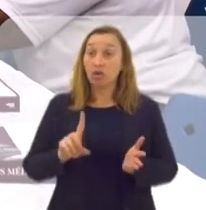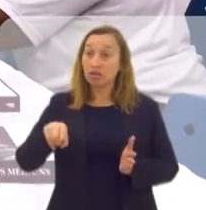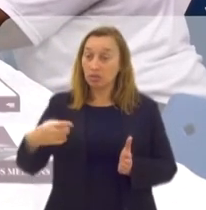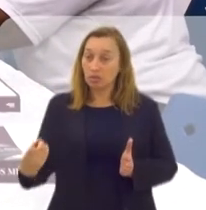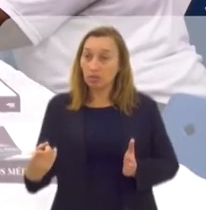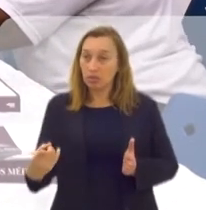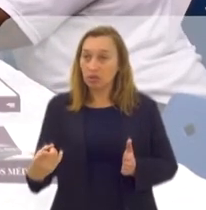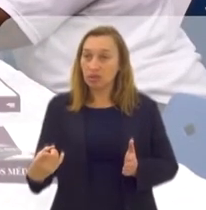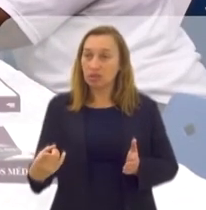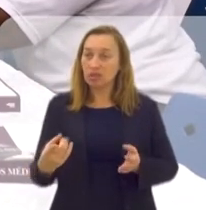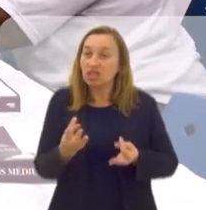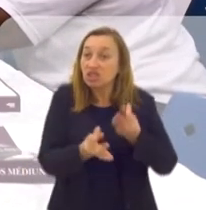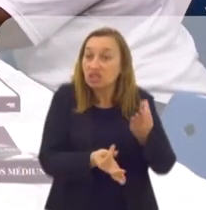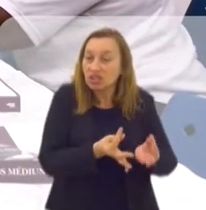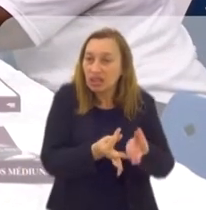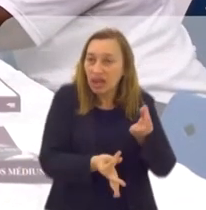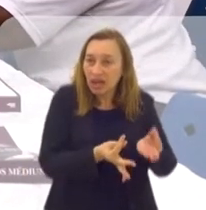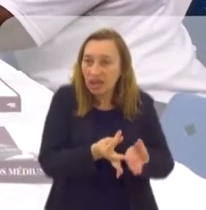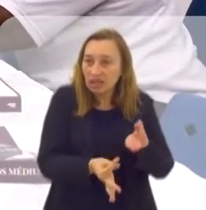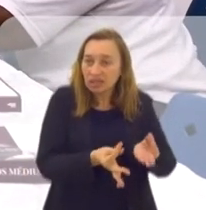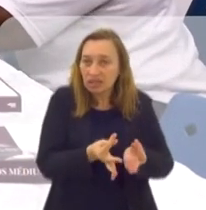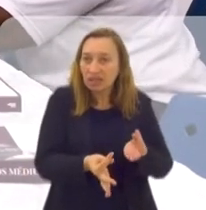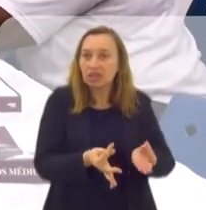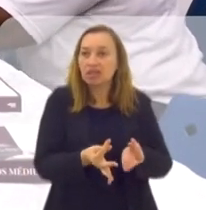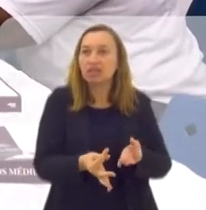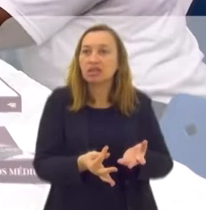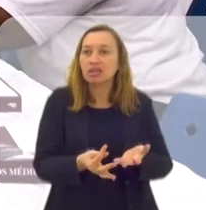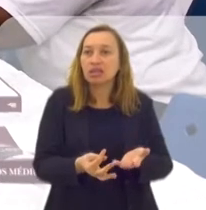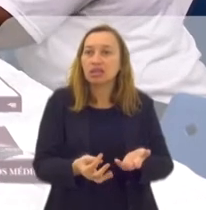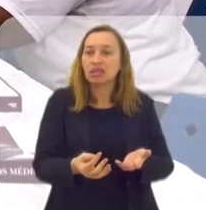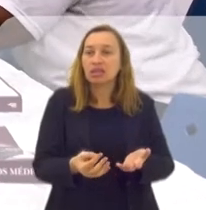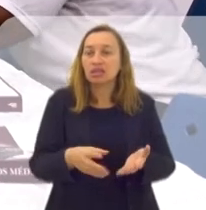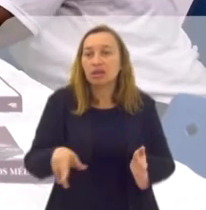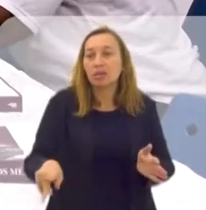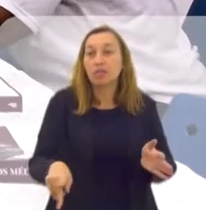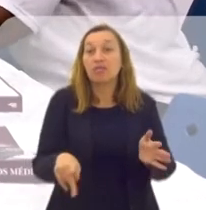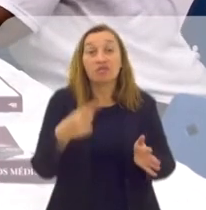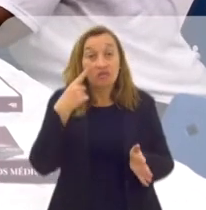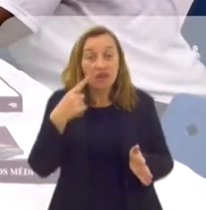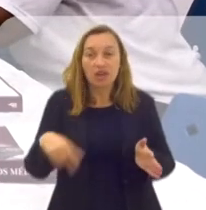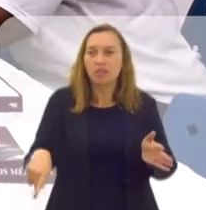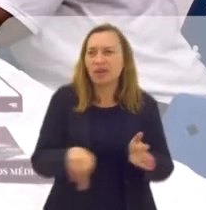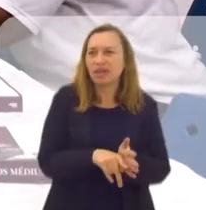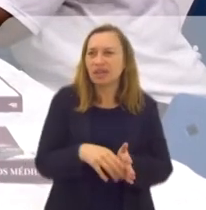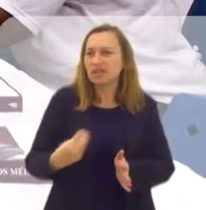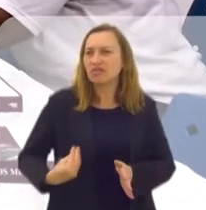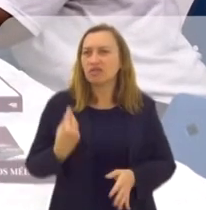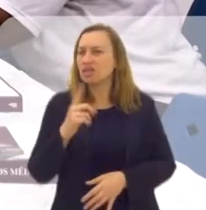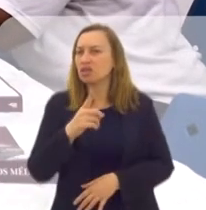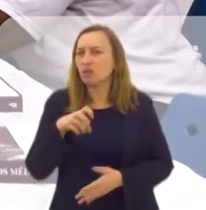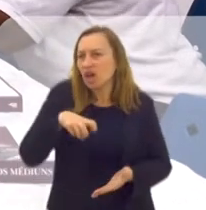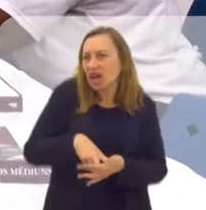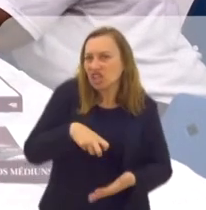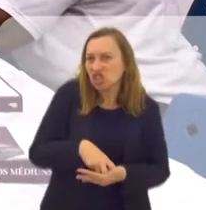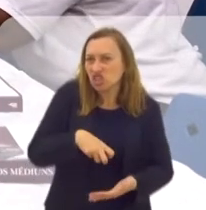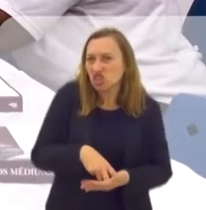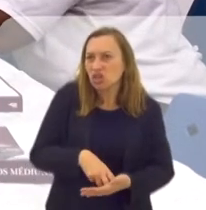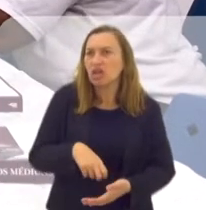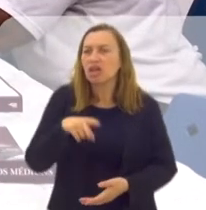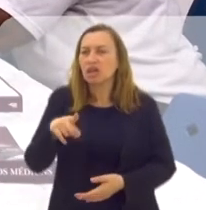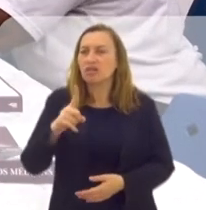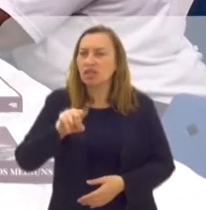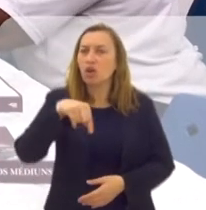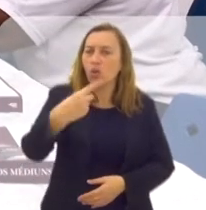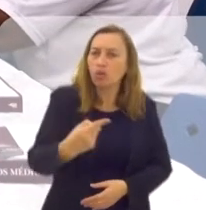Quer dizer, agora, depois que eles passam pelo tratamento, passam a ter noção de que faz parte da vida, de que não é uma